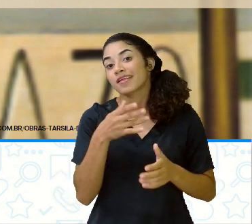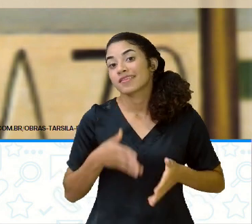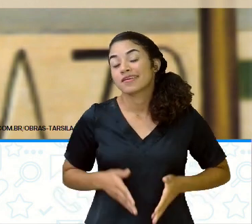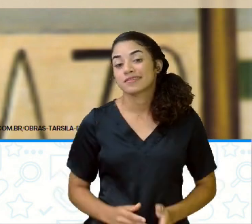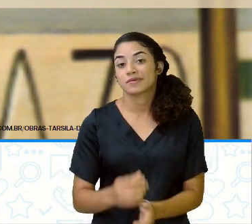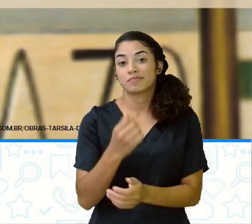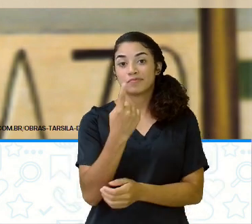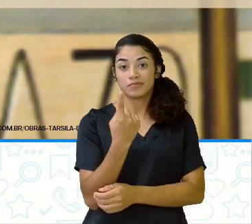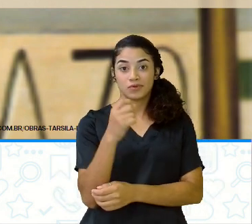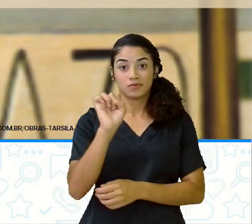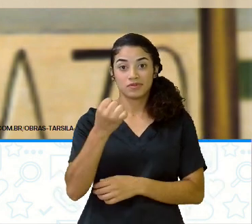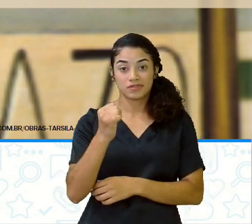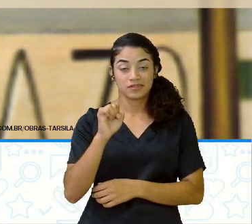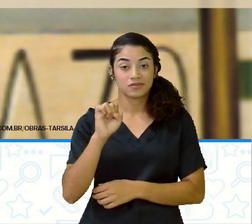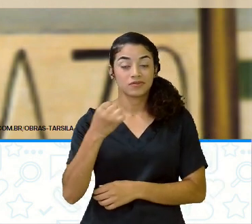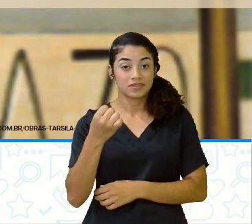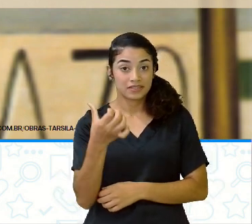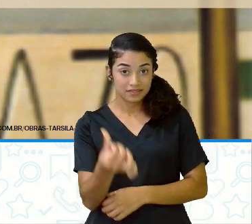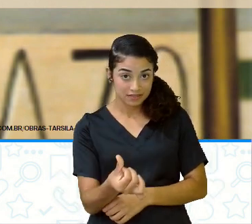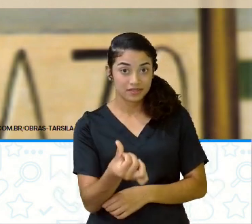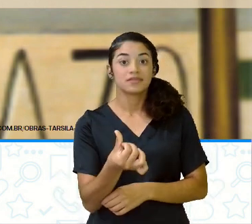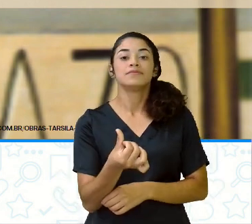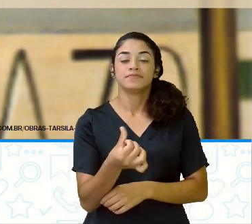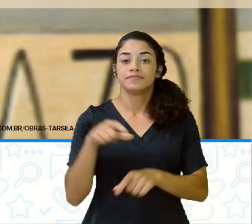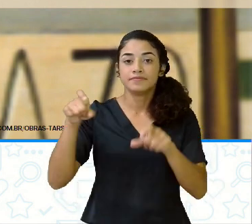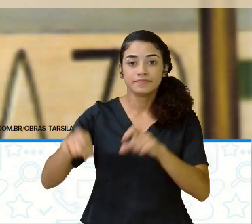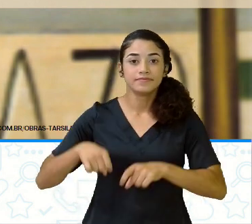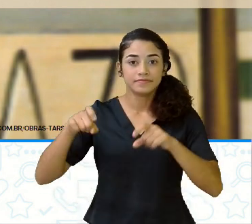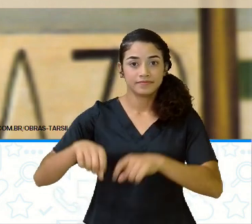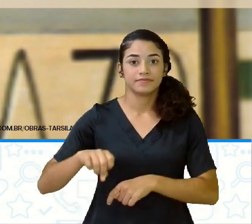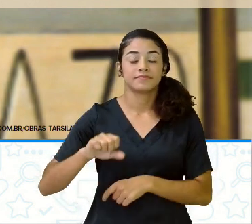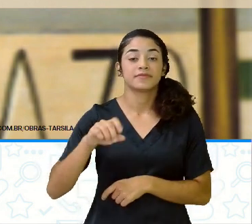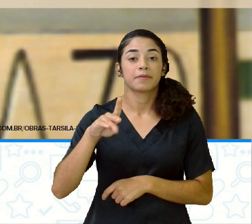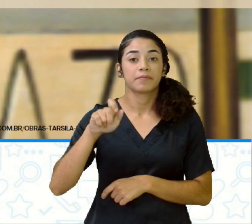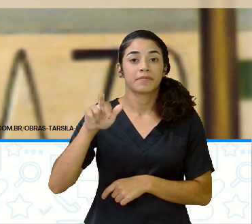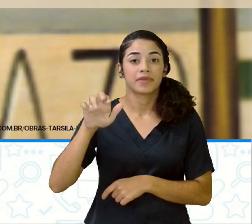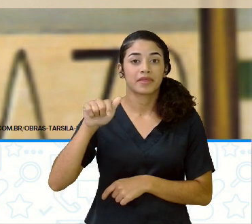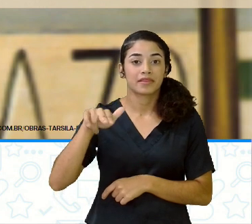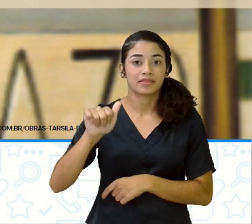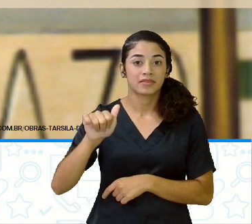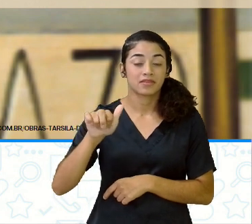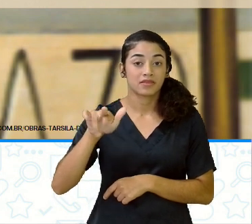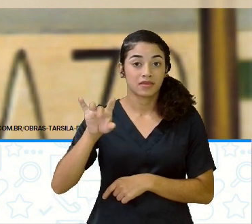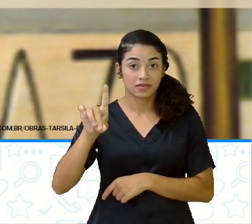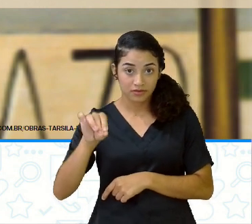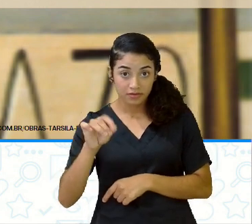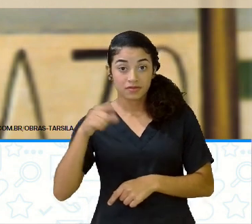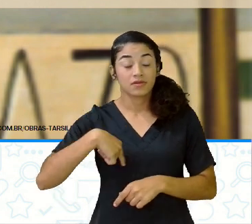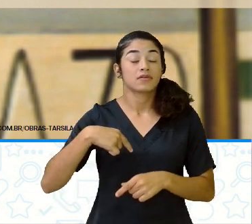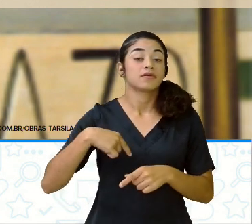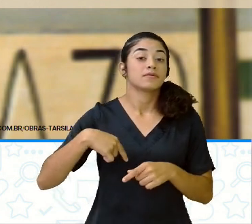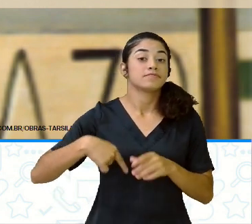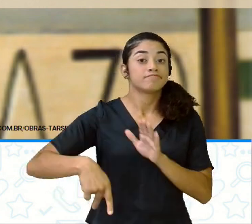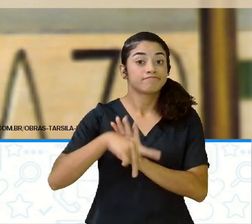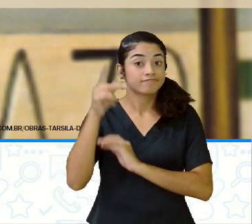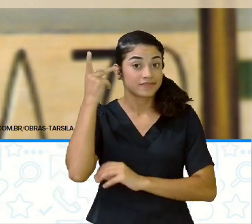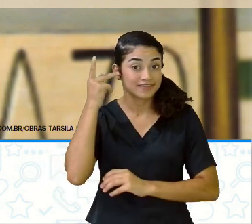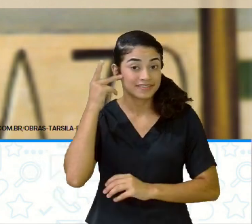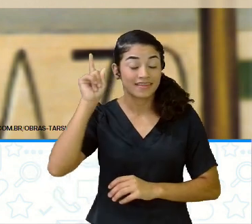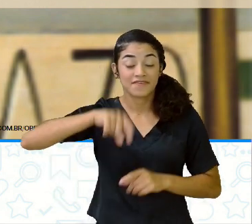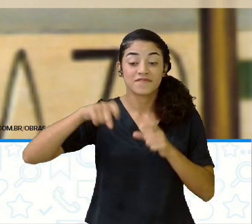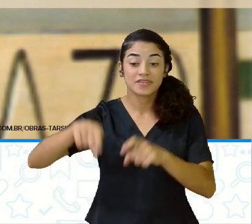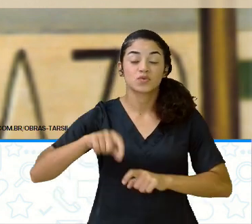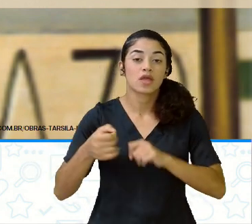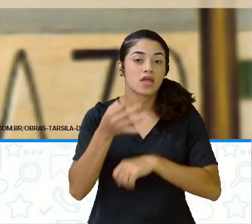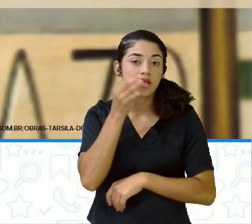em 1886 na fazenda São Bernardo, no interior de São Paulo. E essa fazenda era uma fazenda de café.